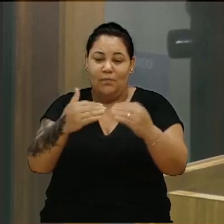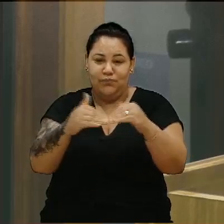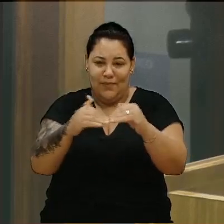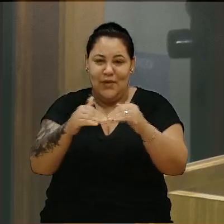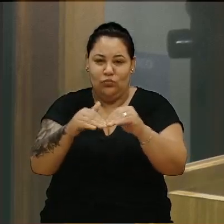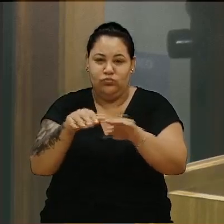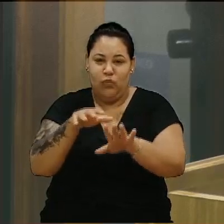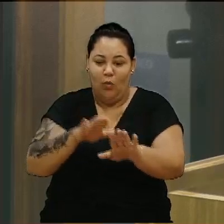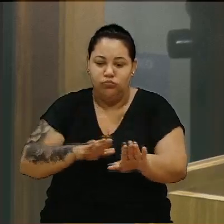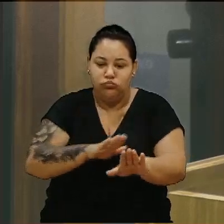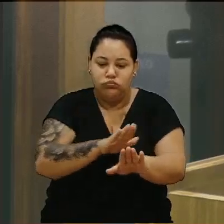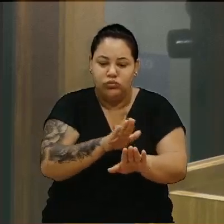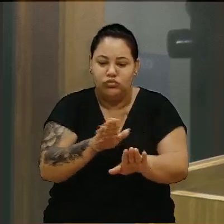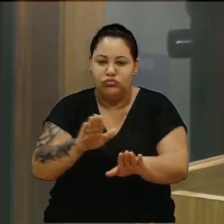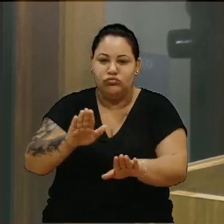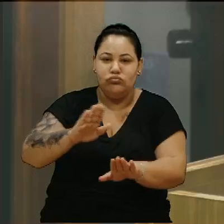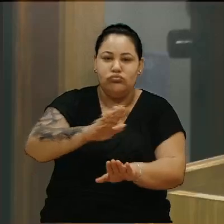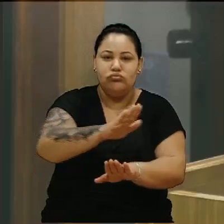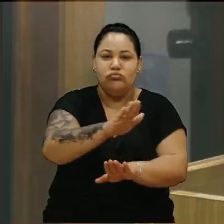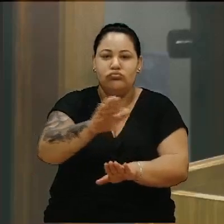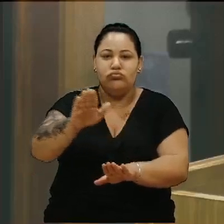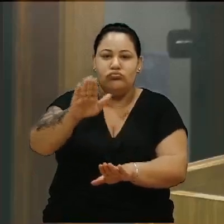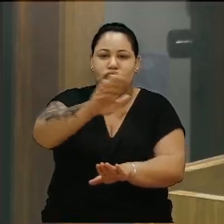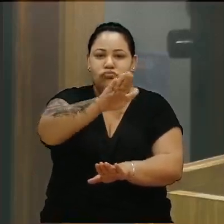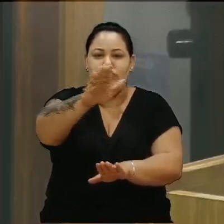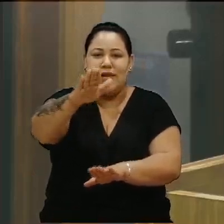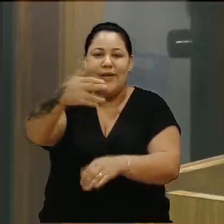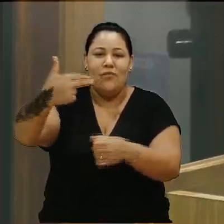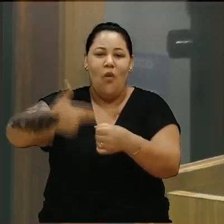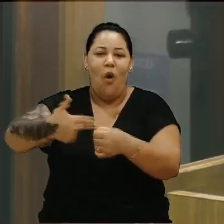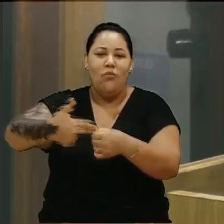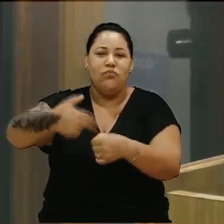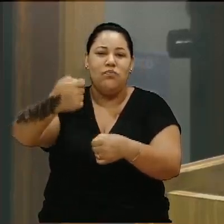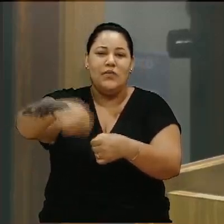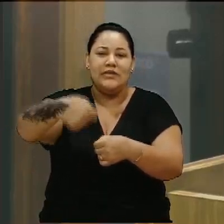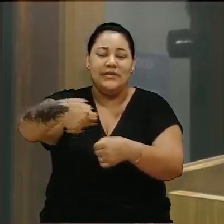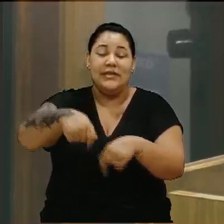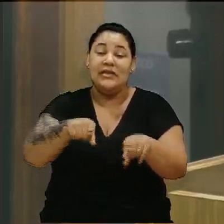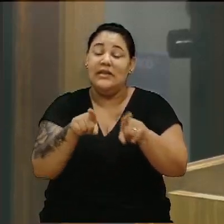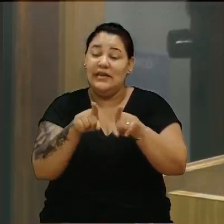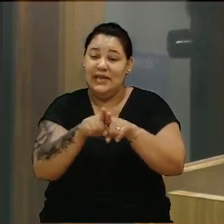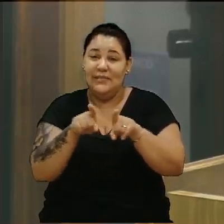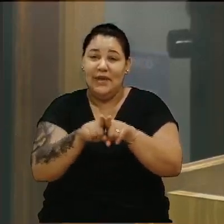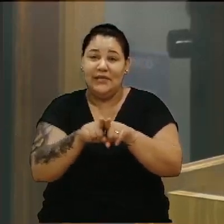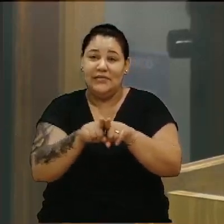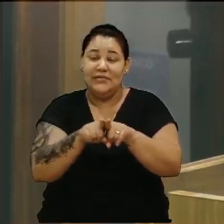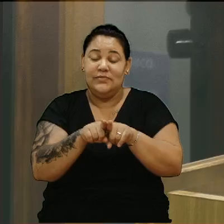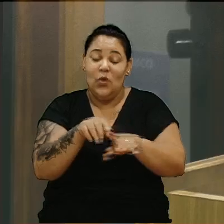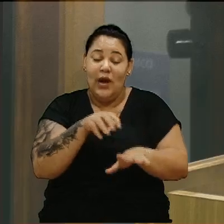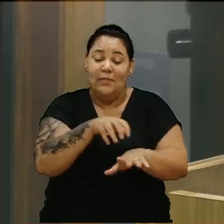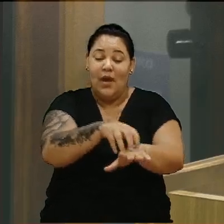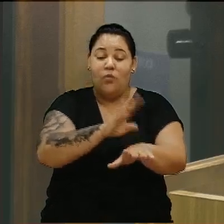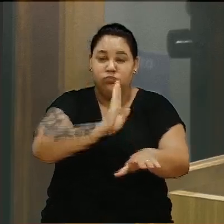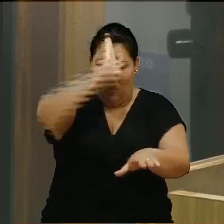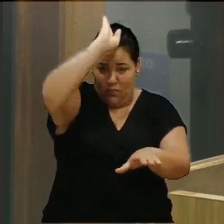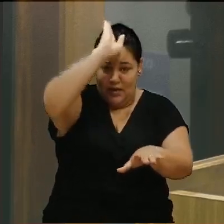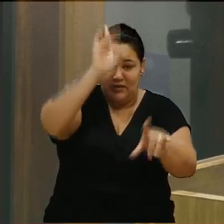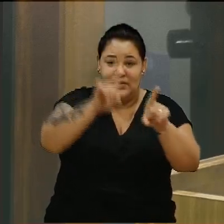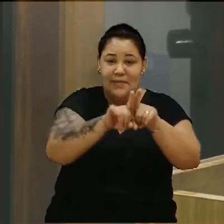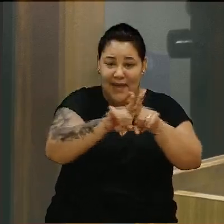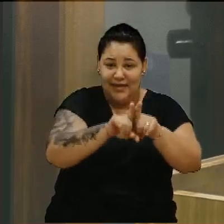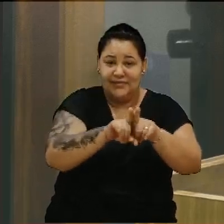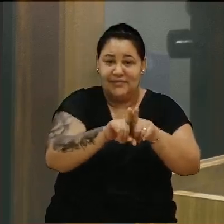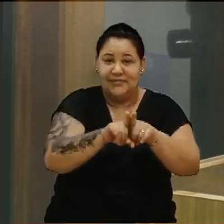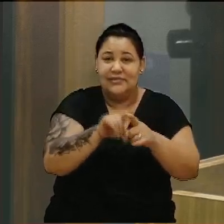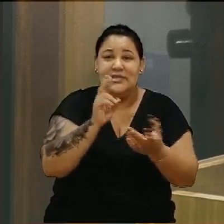óbvio, e esse desgaste mecânico significativo nos caminhões de combate a incêndio acaba também ocasionando com que nós ficamos num déficit